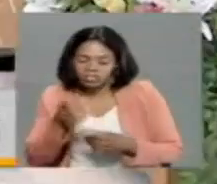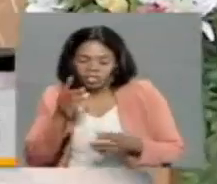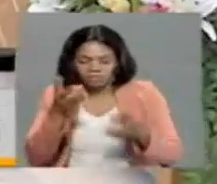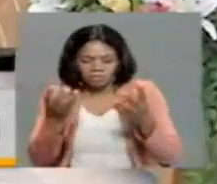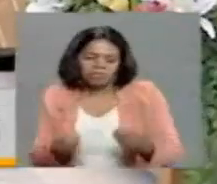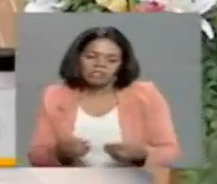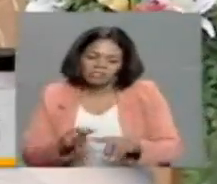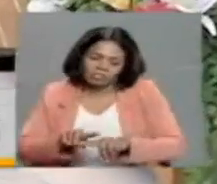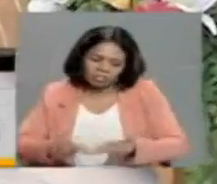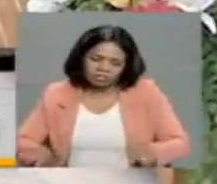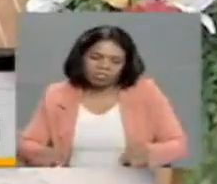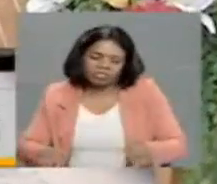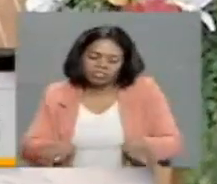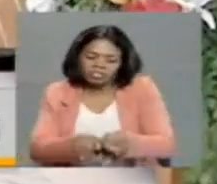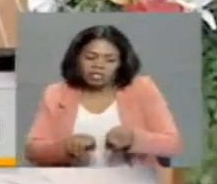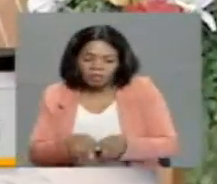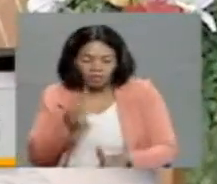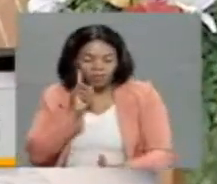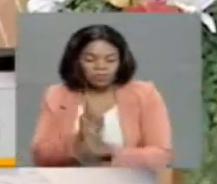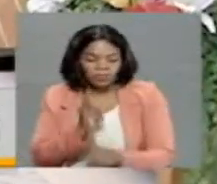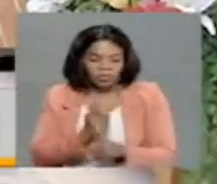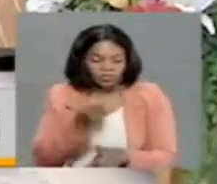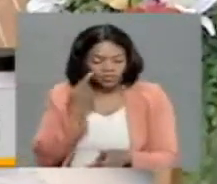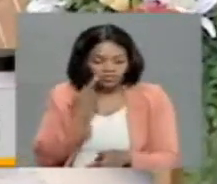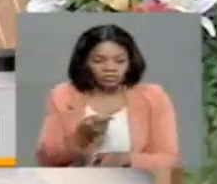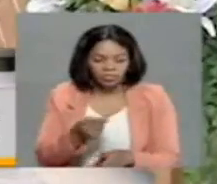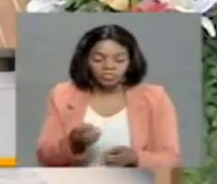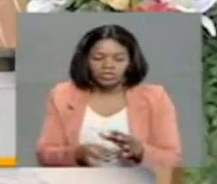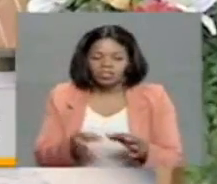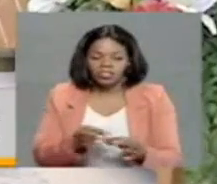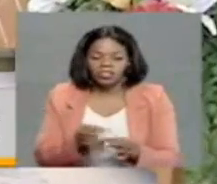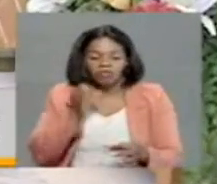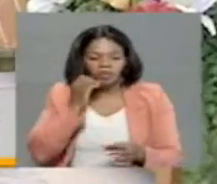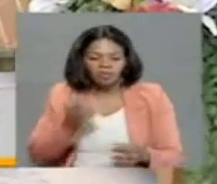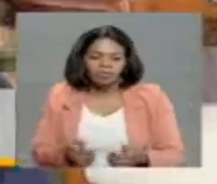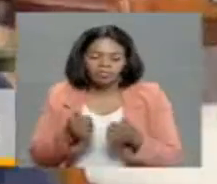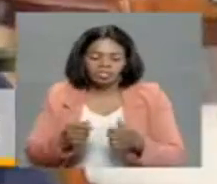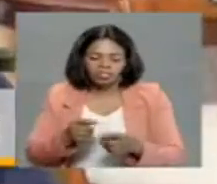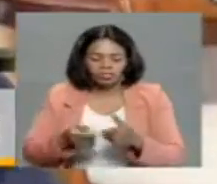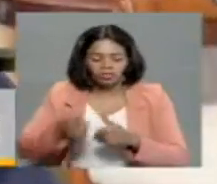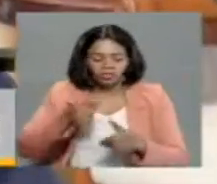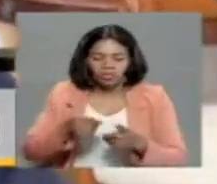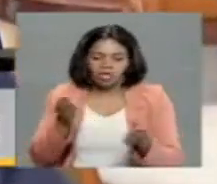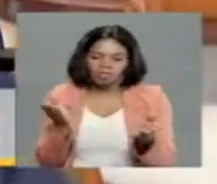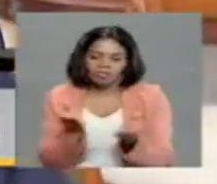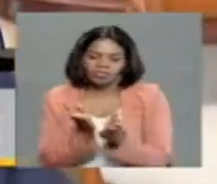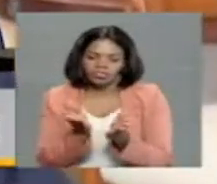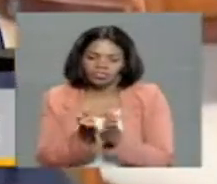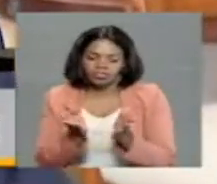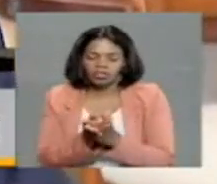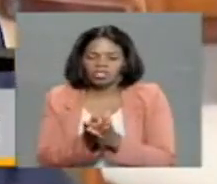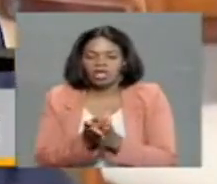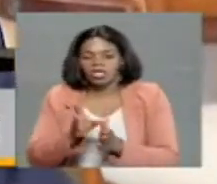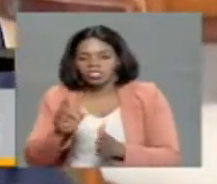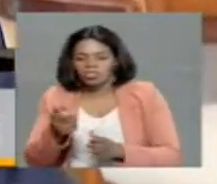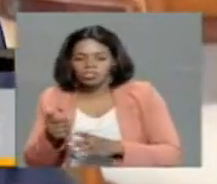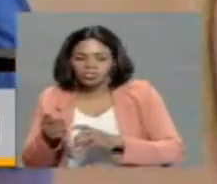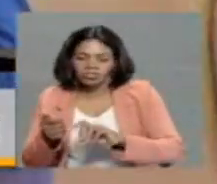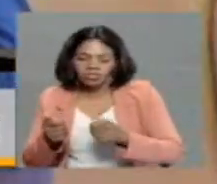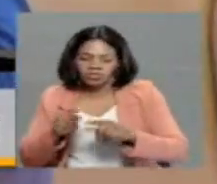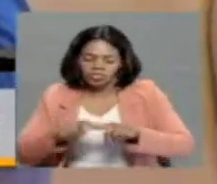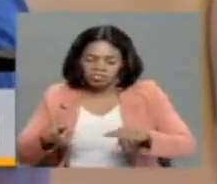Luanda analisou ainda o relatório preliminar do início do ano letivo 2021-2022, o plano de intervenção sobre